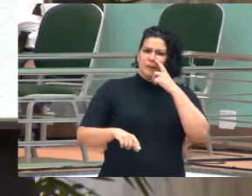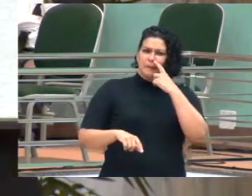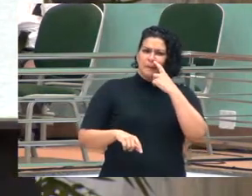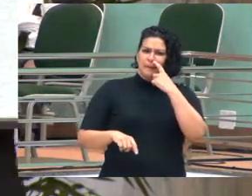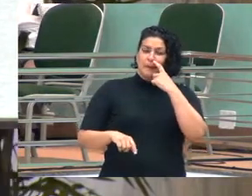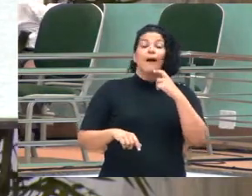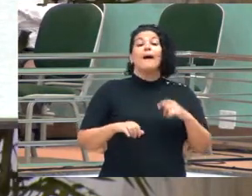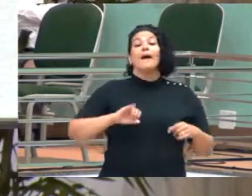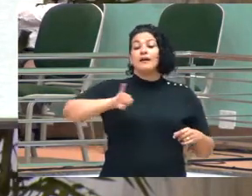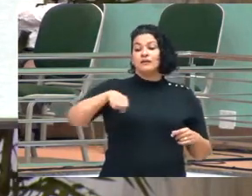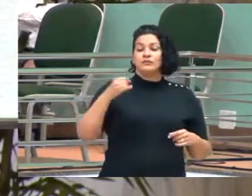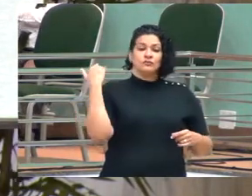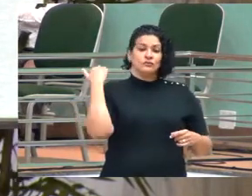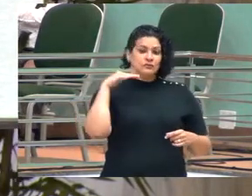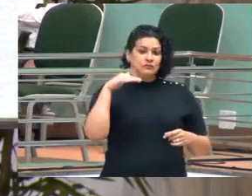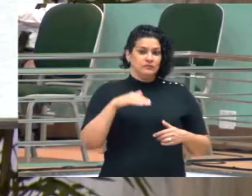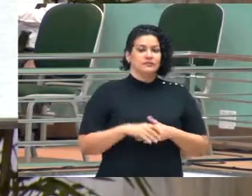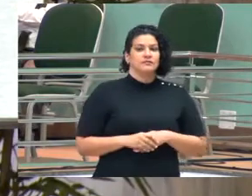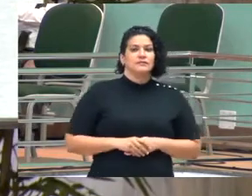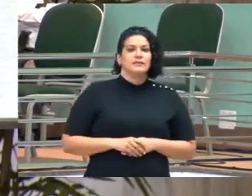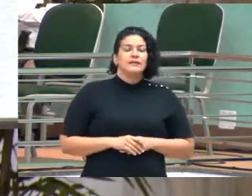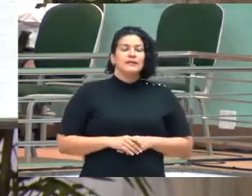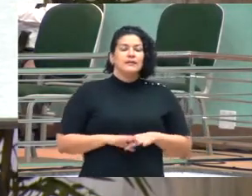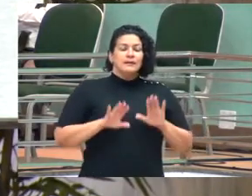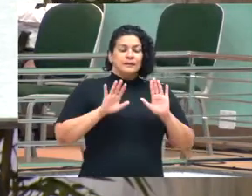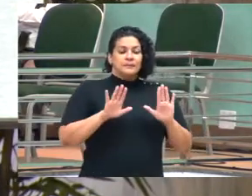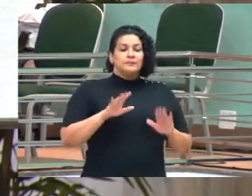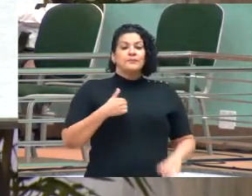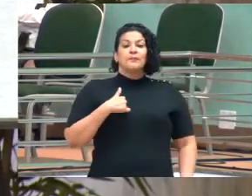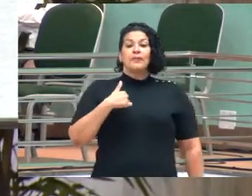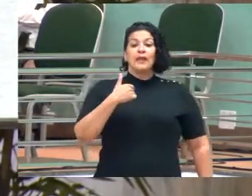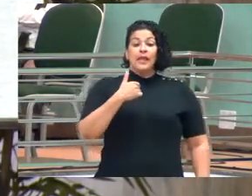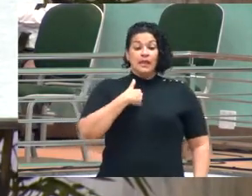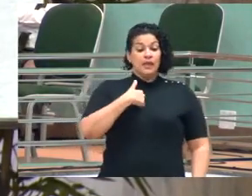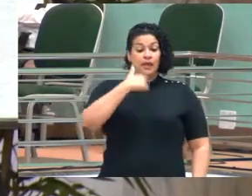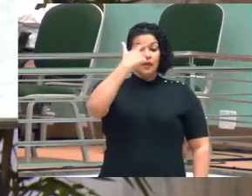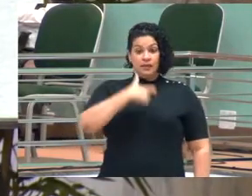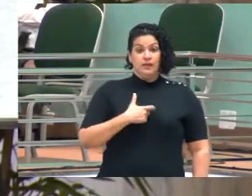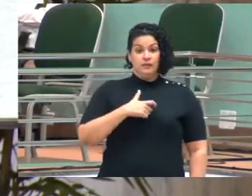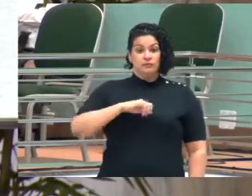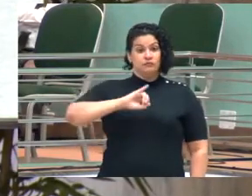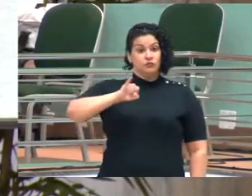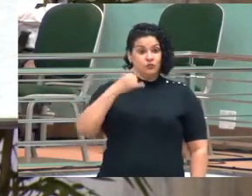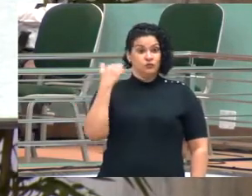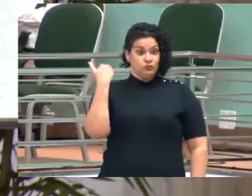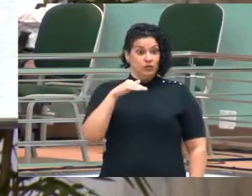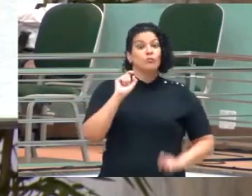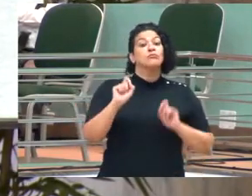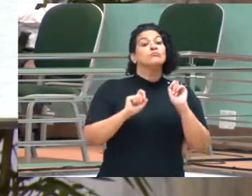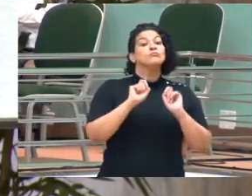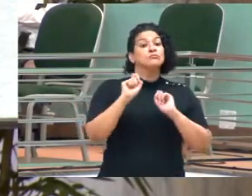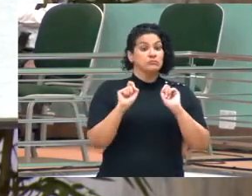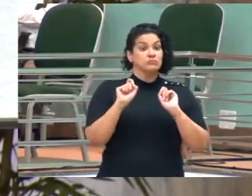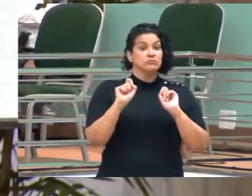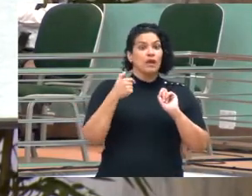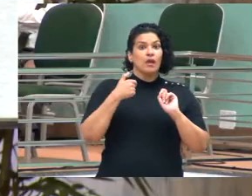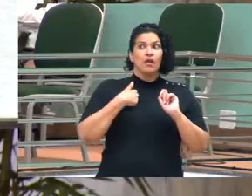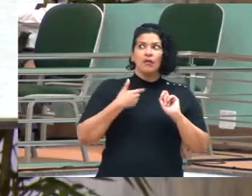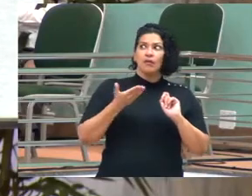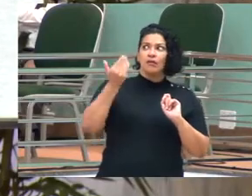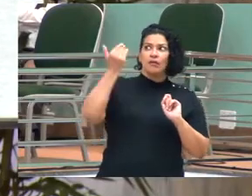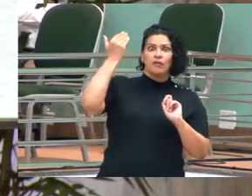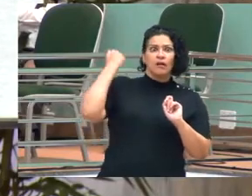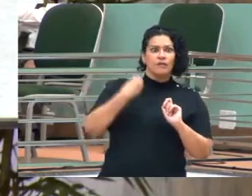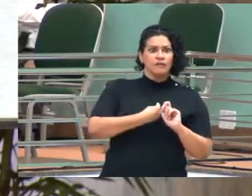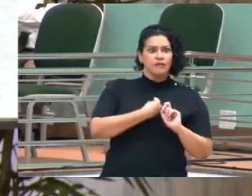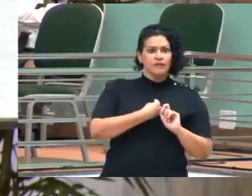de um milagre. Para entender o tempo em que eu vivi, a mensagem que eu preguei, nós temos que